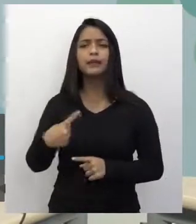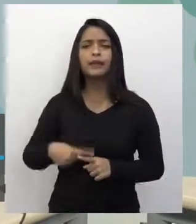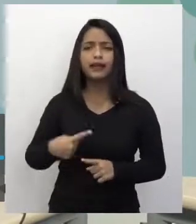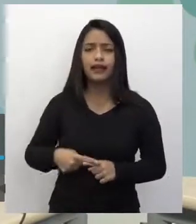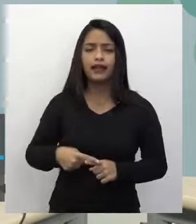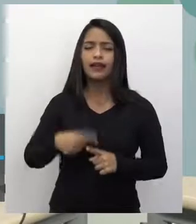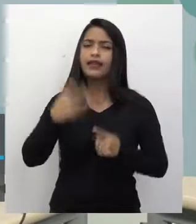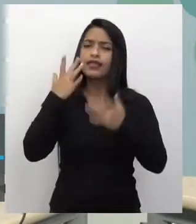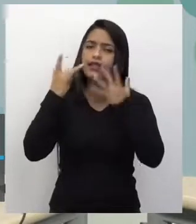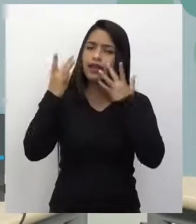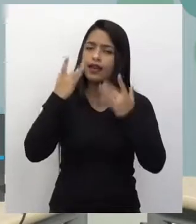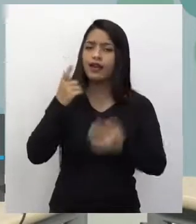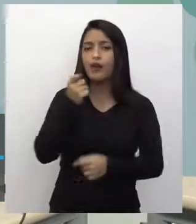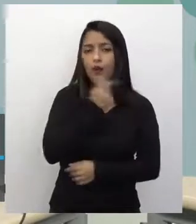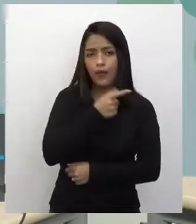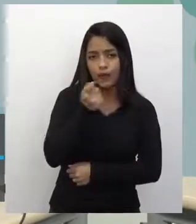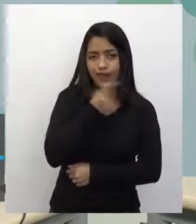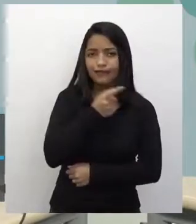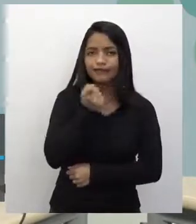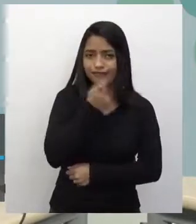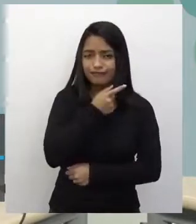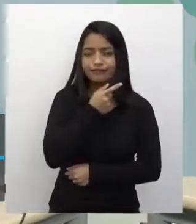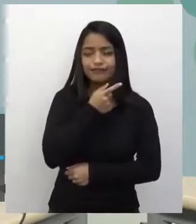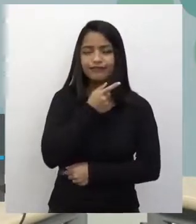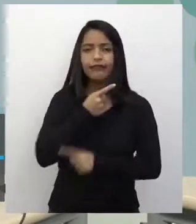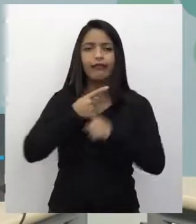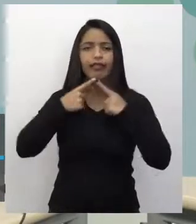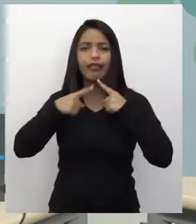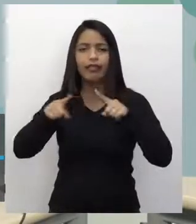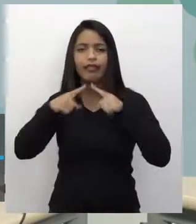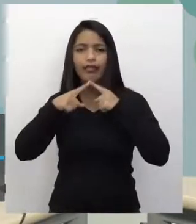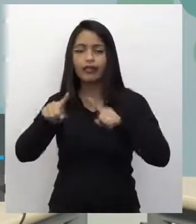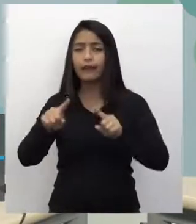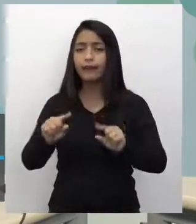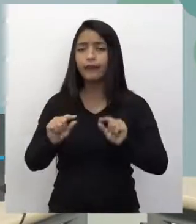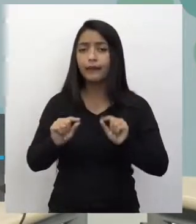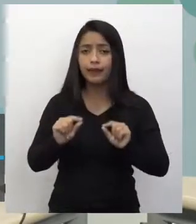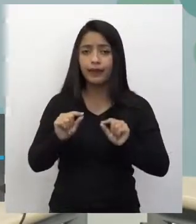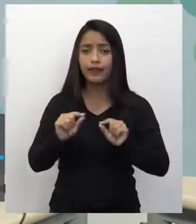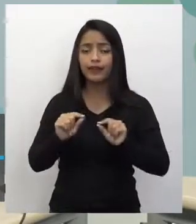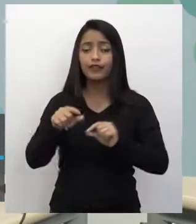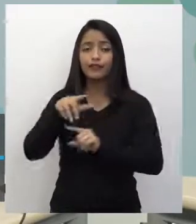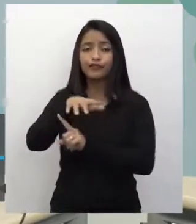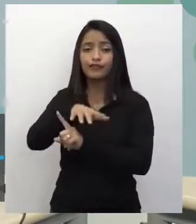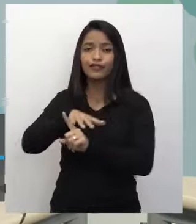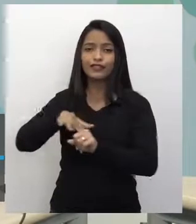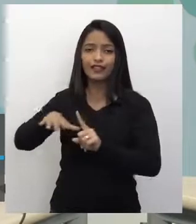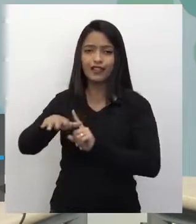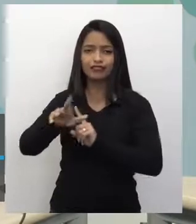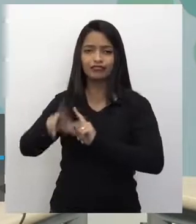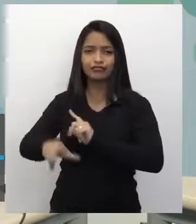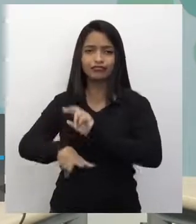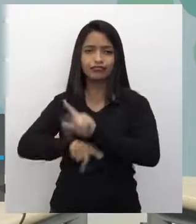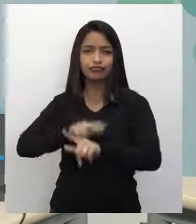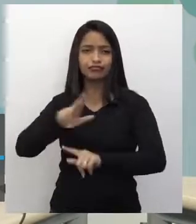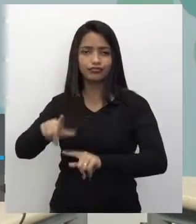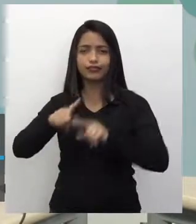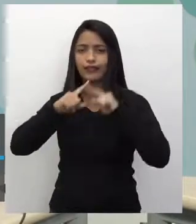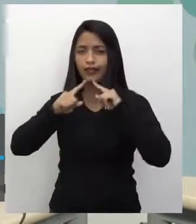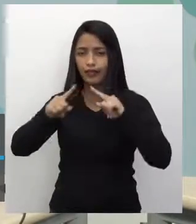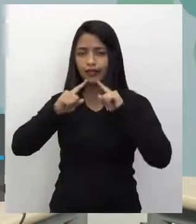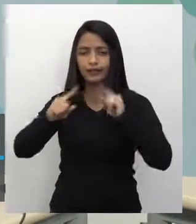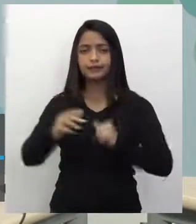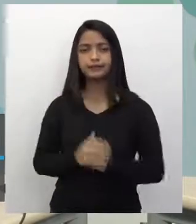cômicas, caricatas, onde se ridicularizava os diferentes tipos sociais. Então, você tinha